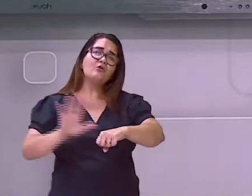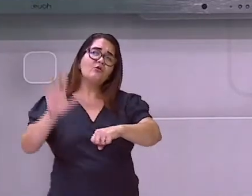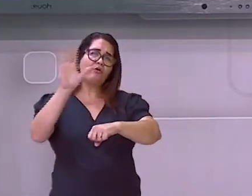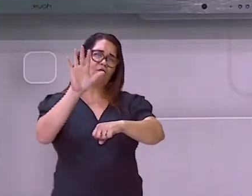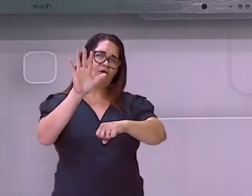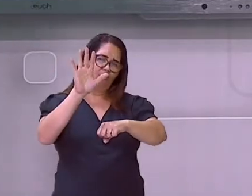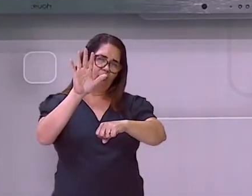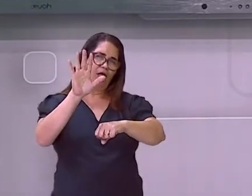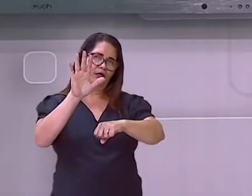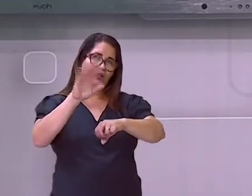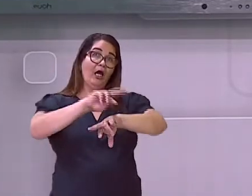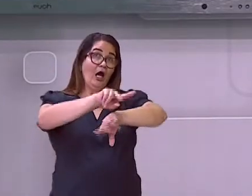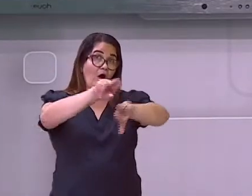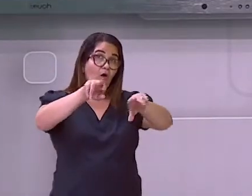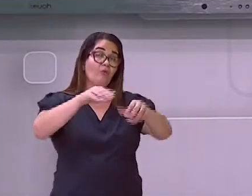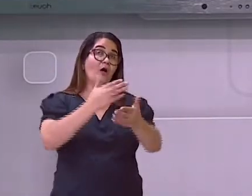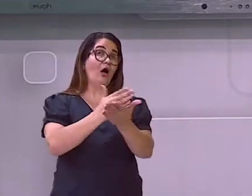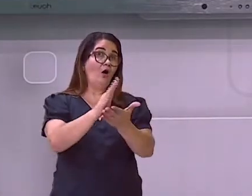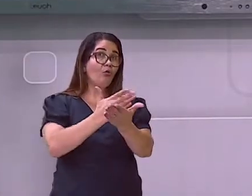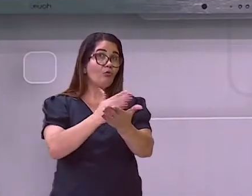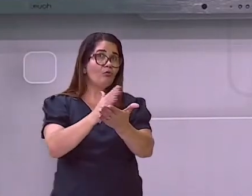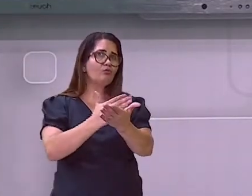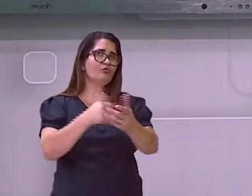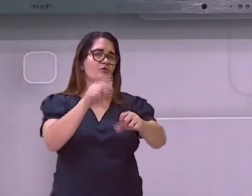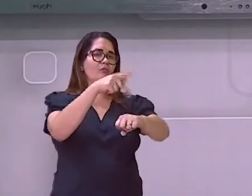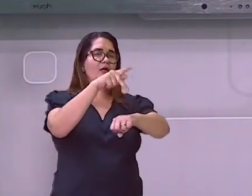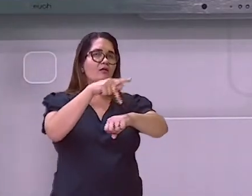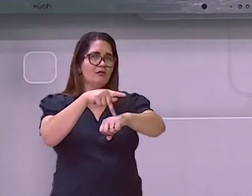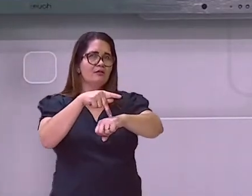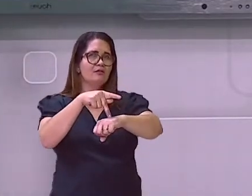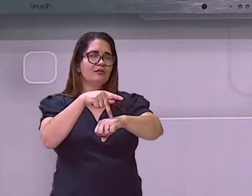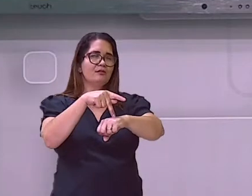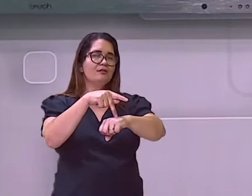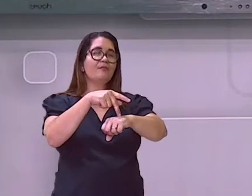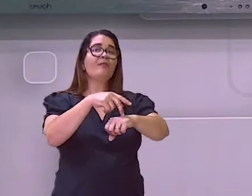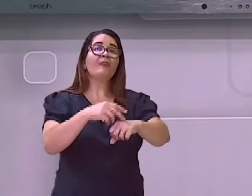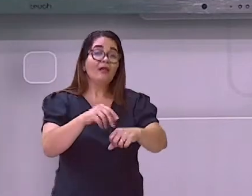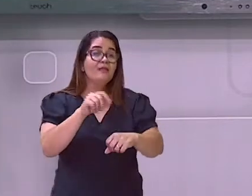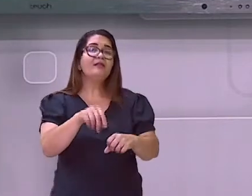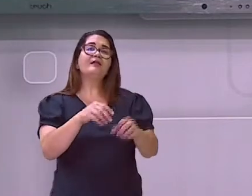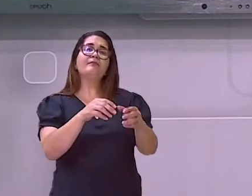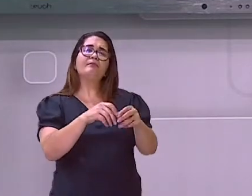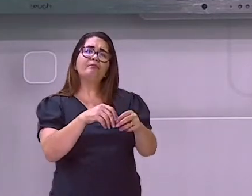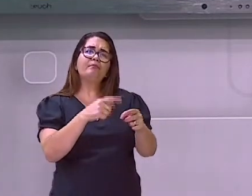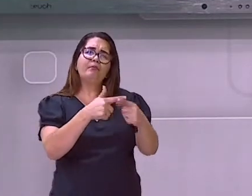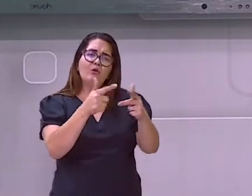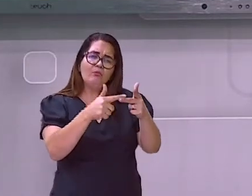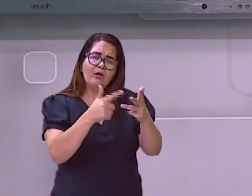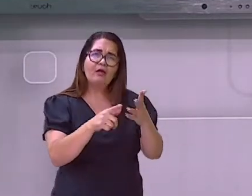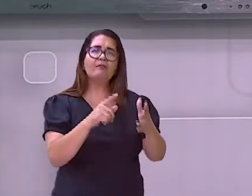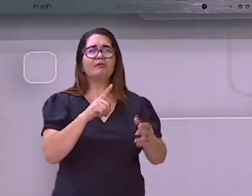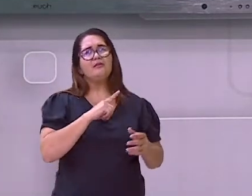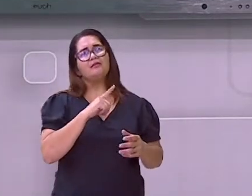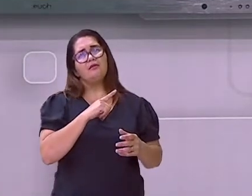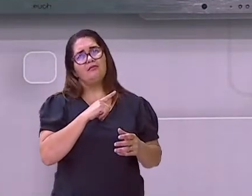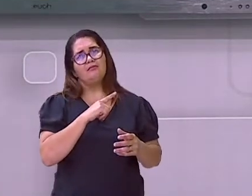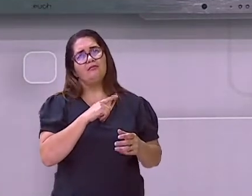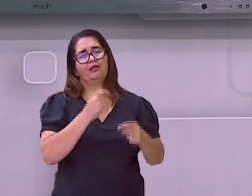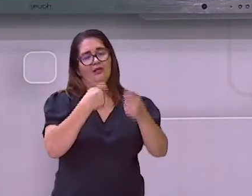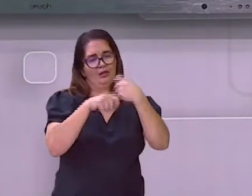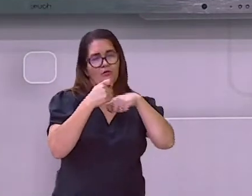Mônaco, é um país. Mas tem aproximadamente 2 quilômetros quadrados.